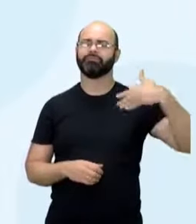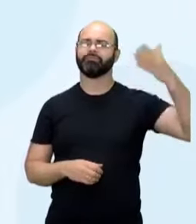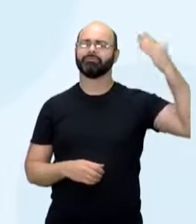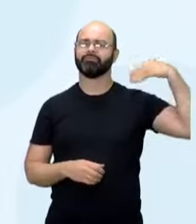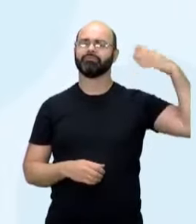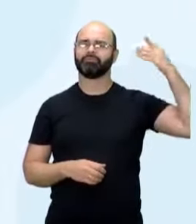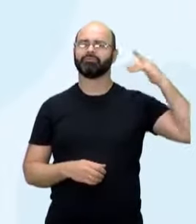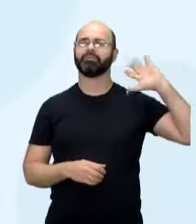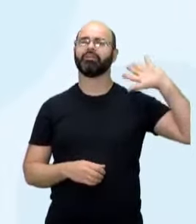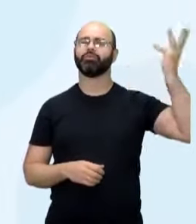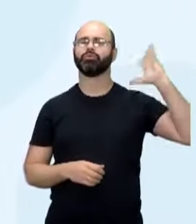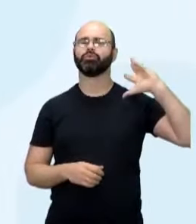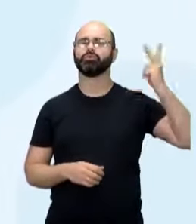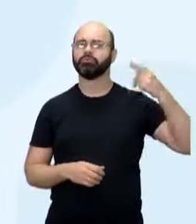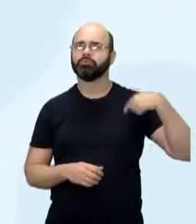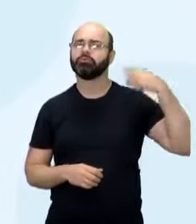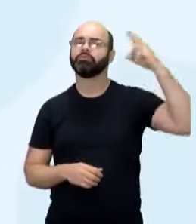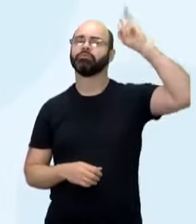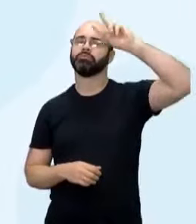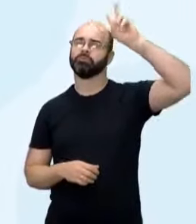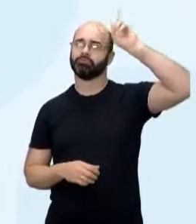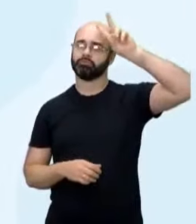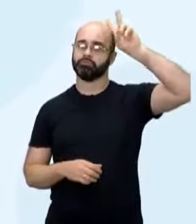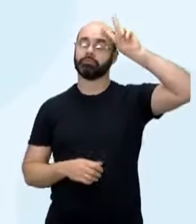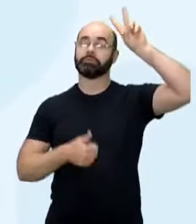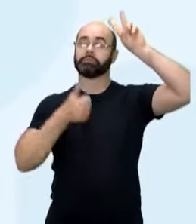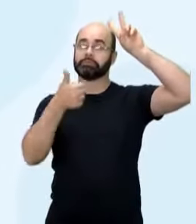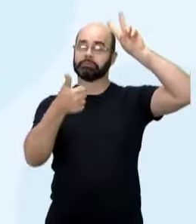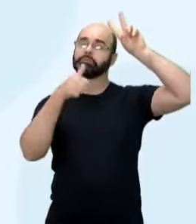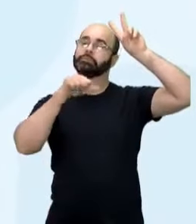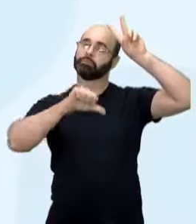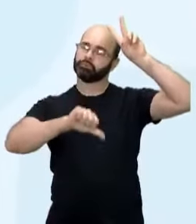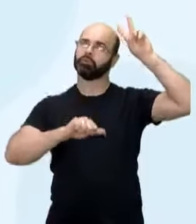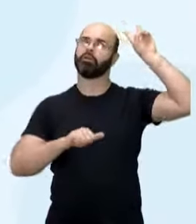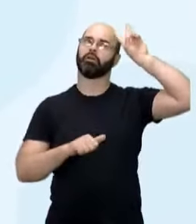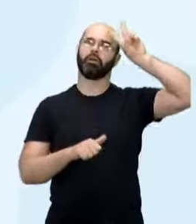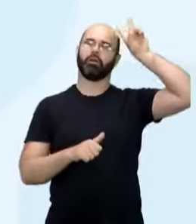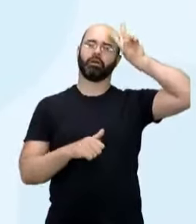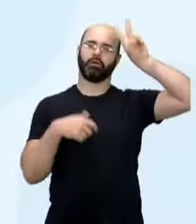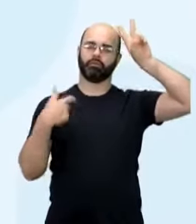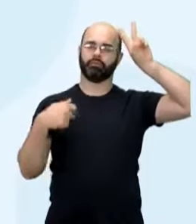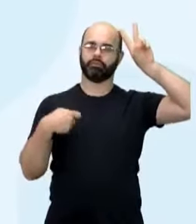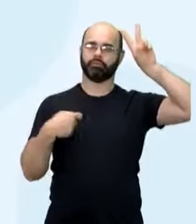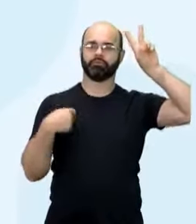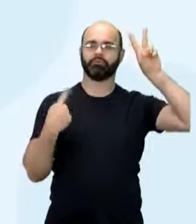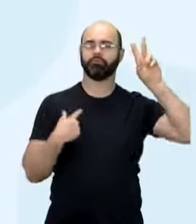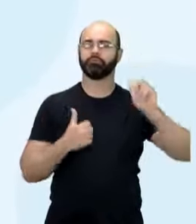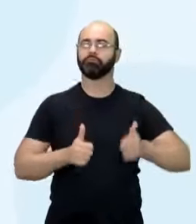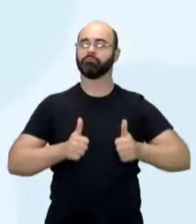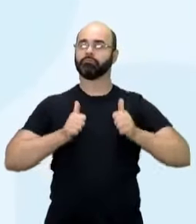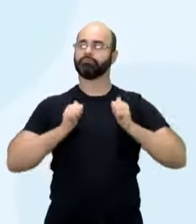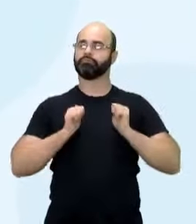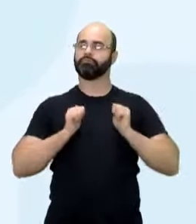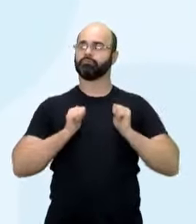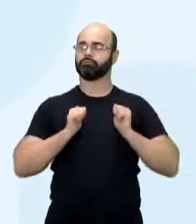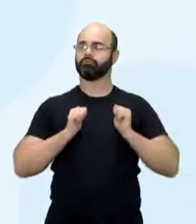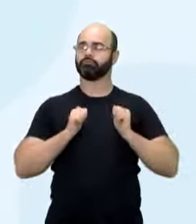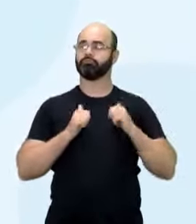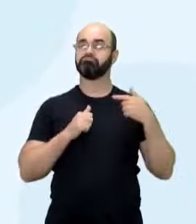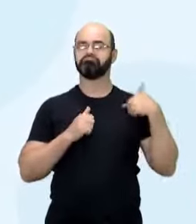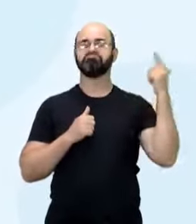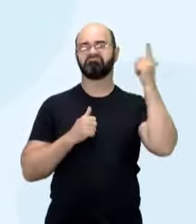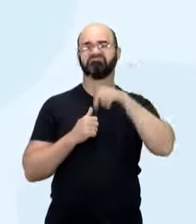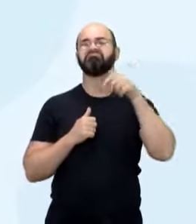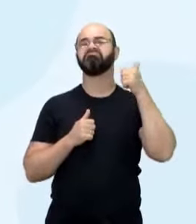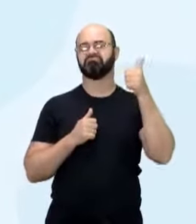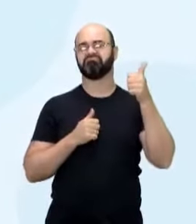aconteceu e recapitular o que fizemos de bom ou de ruim. De forma imparcial, devemos refletir em que acertamos,